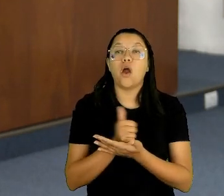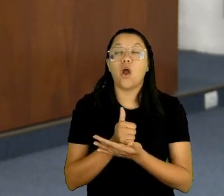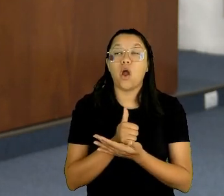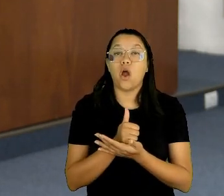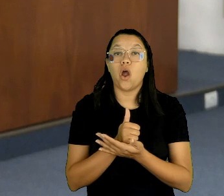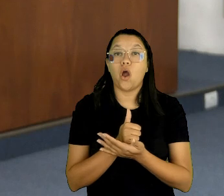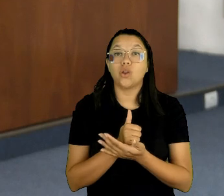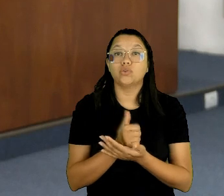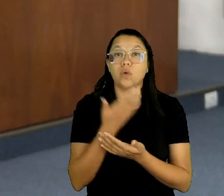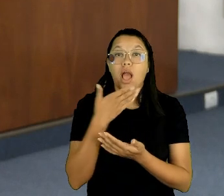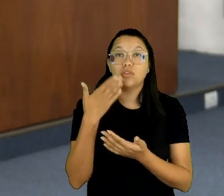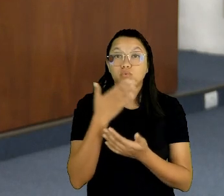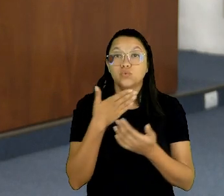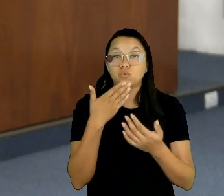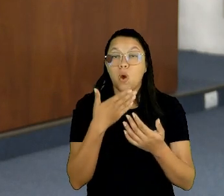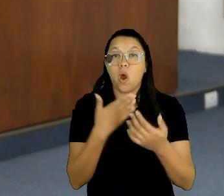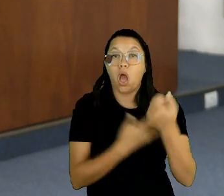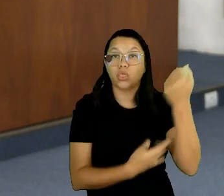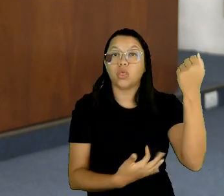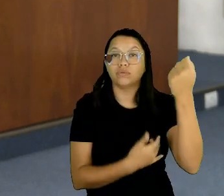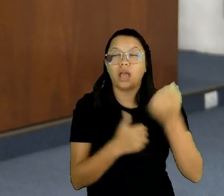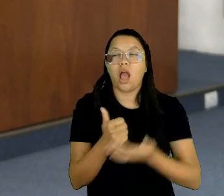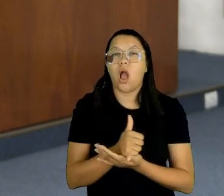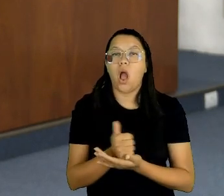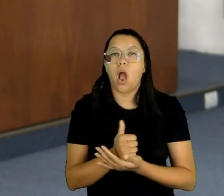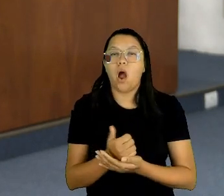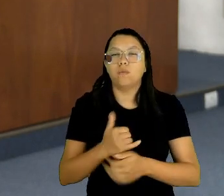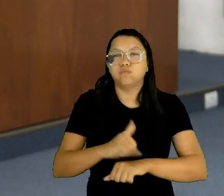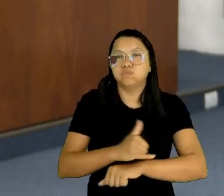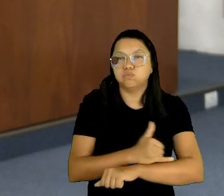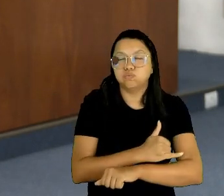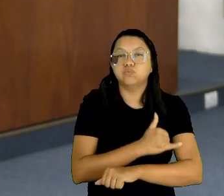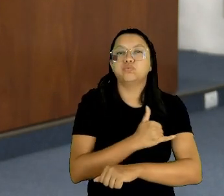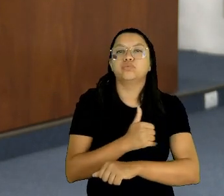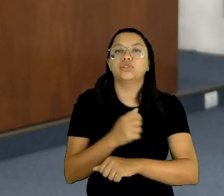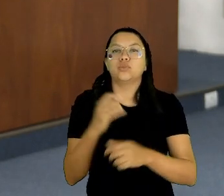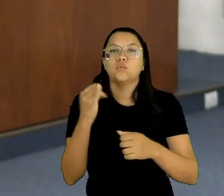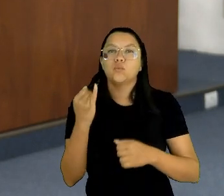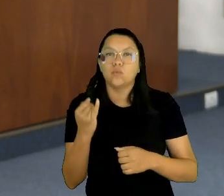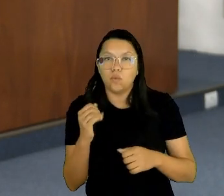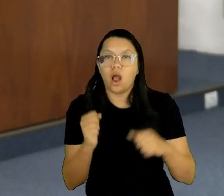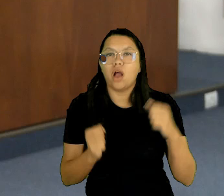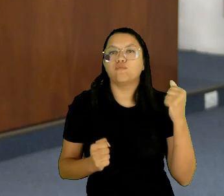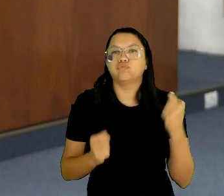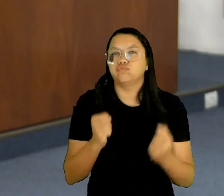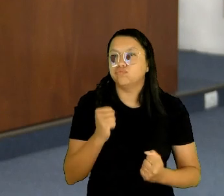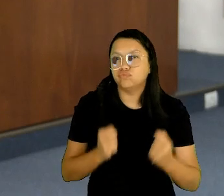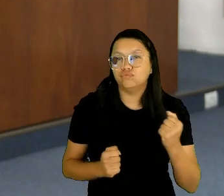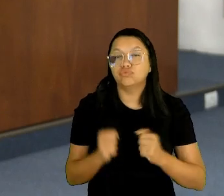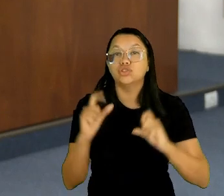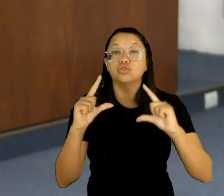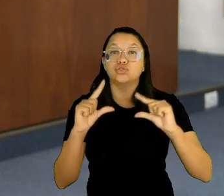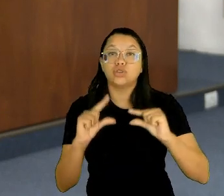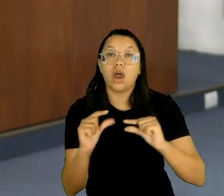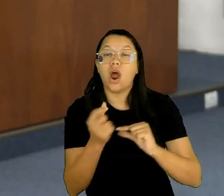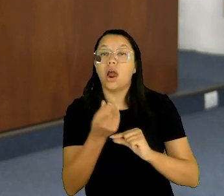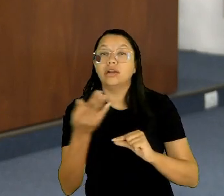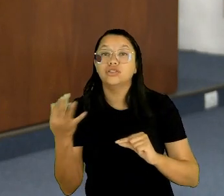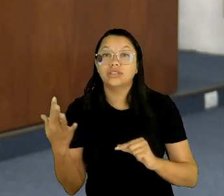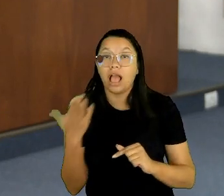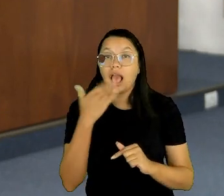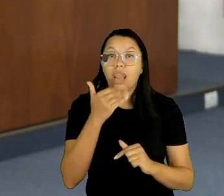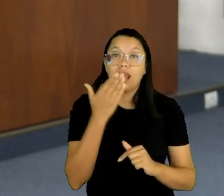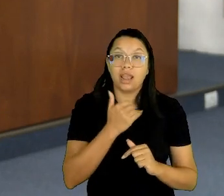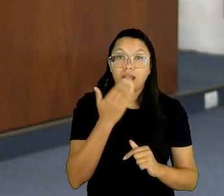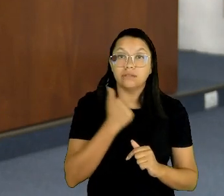Controle da glicemia também vai envolver tudo isso que a gente falou: controle de peso, dieta, exercício físico, reduzir